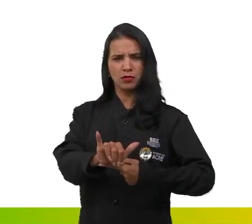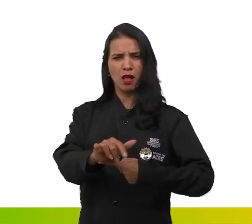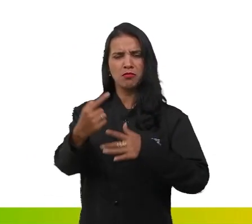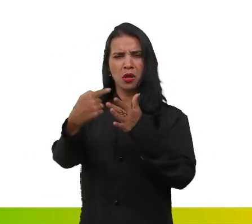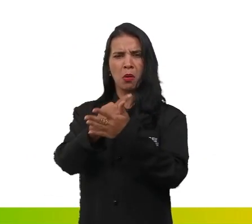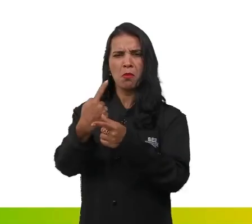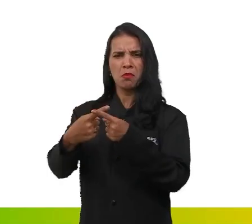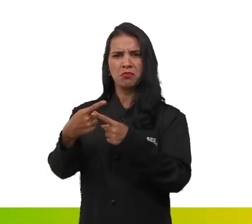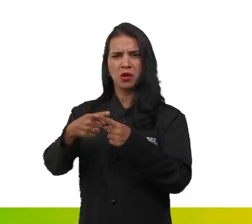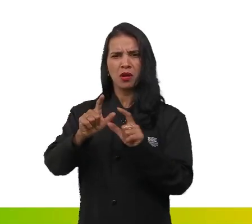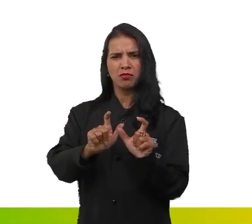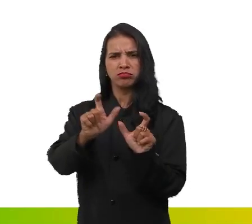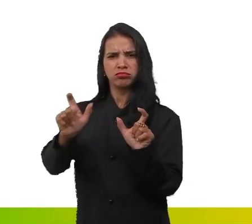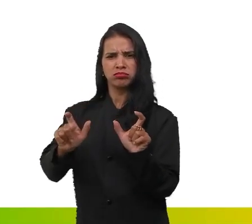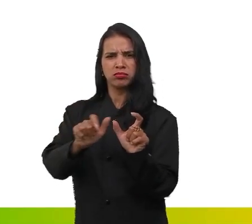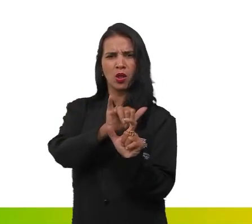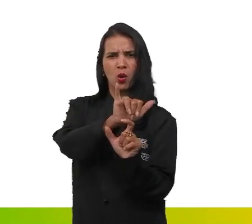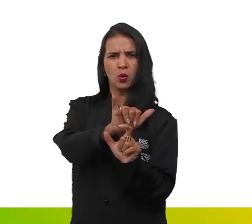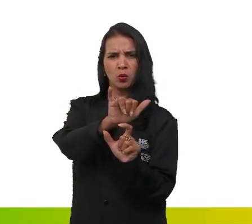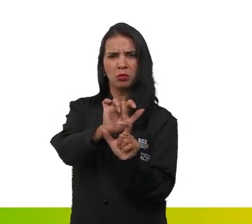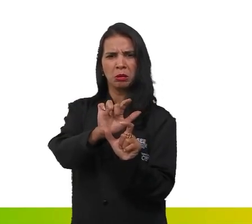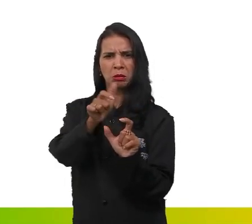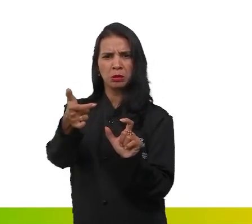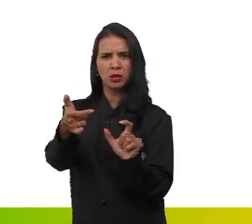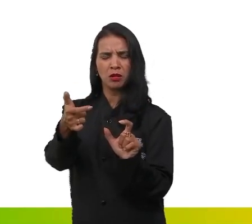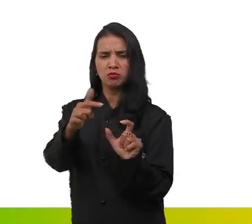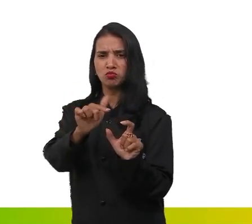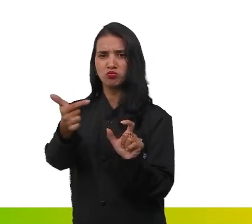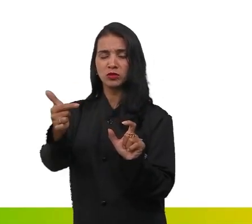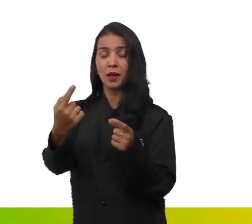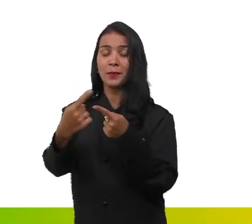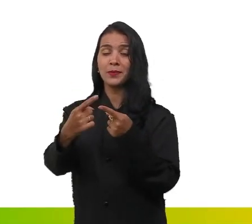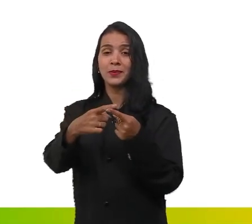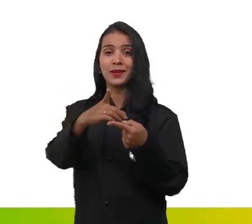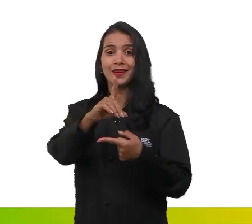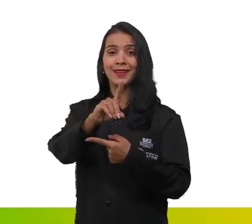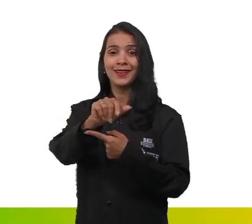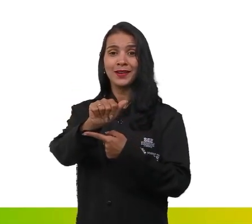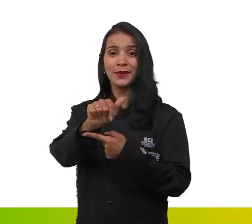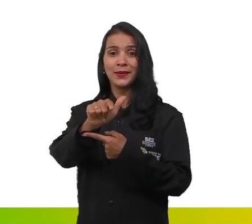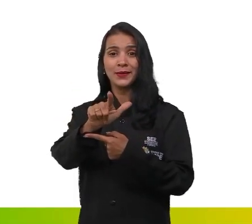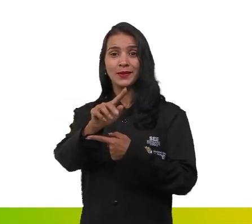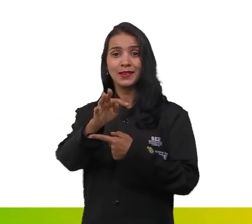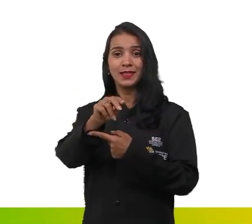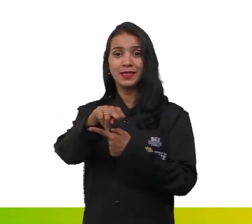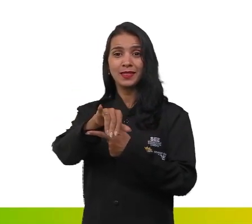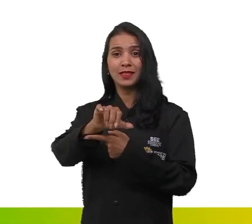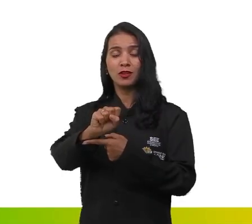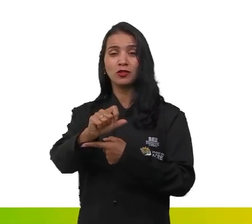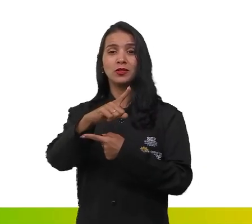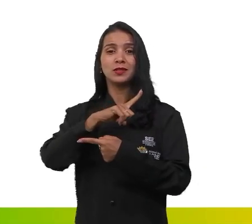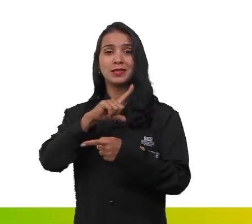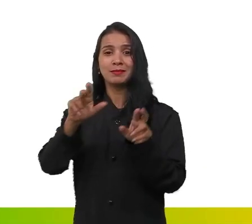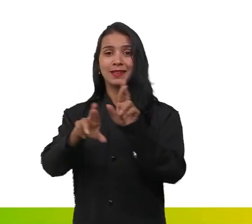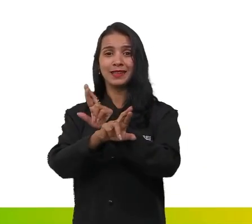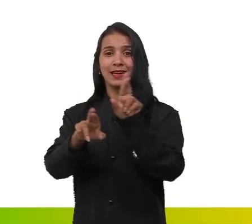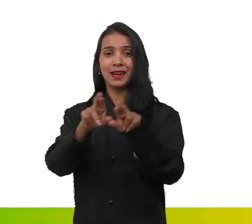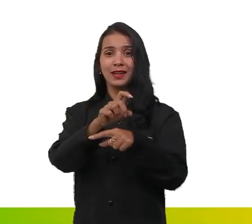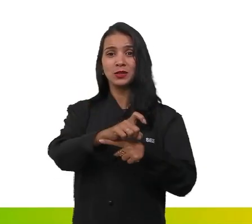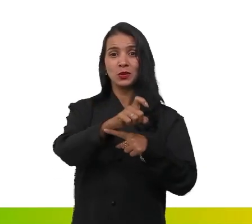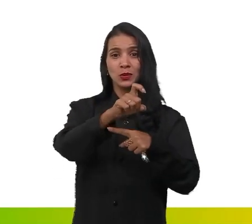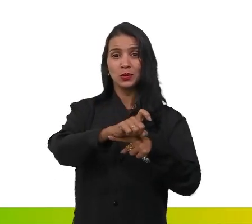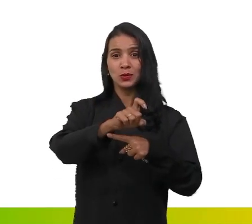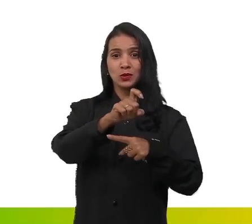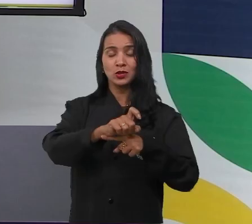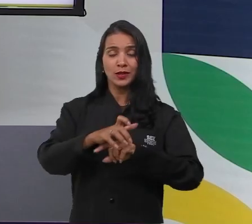aqui? Porque, pessoal, daltonismo é relacionada ao cromossomo X.